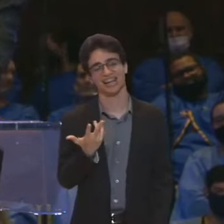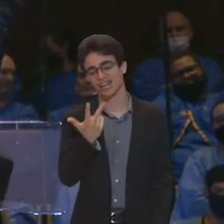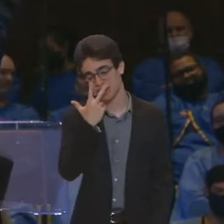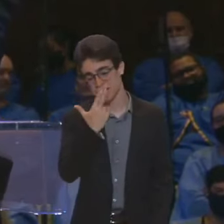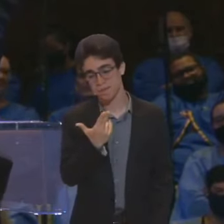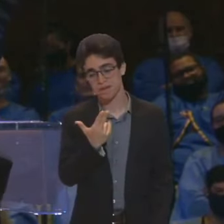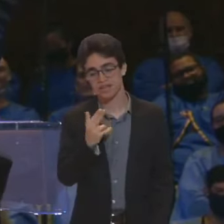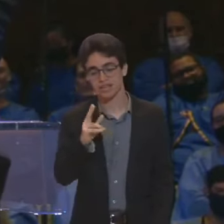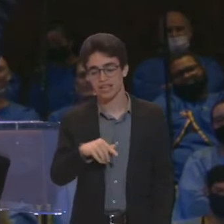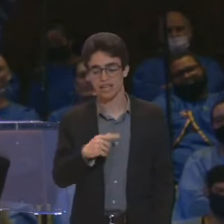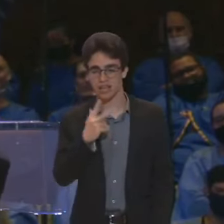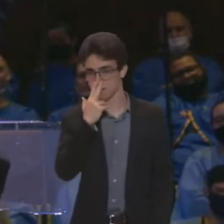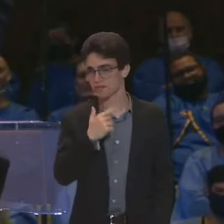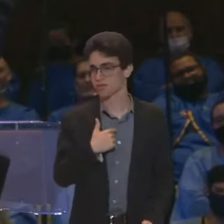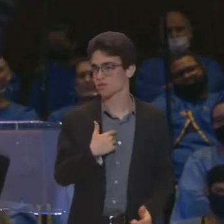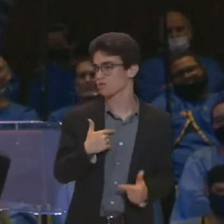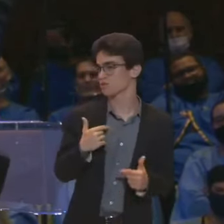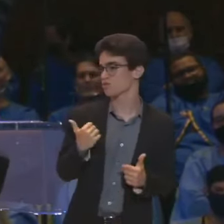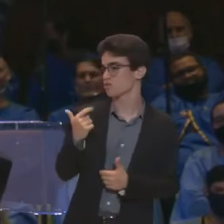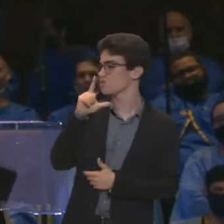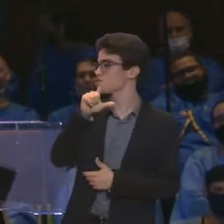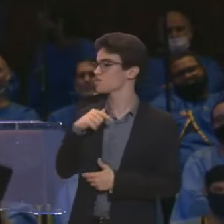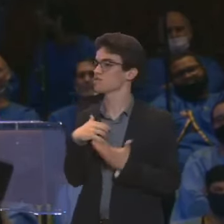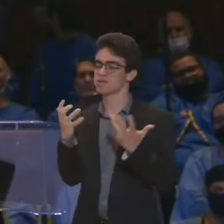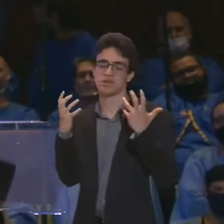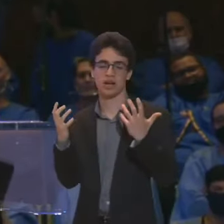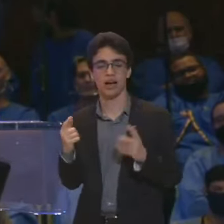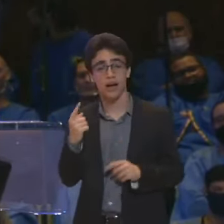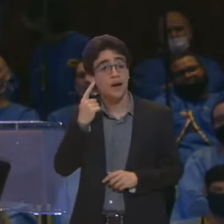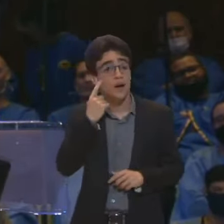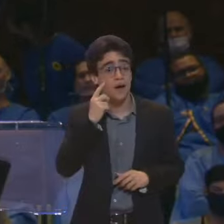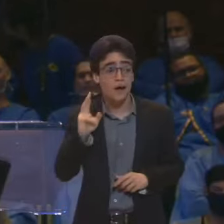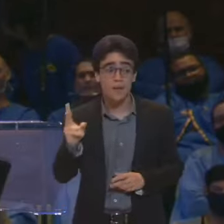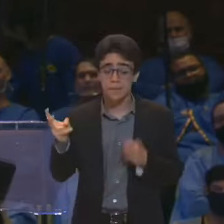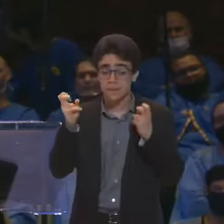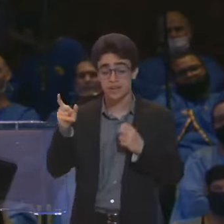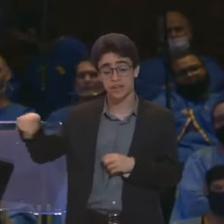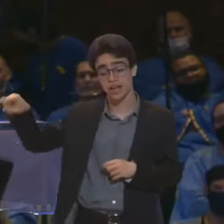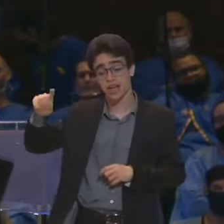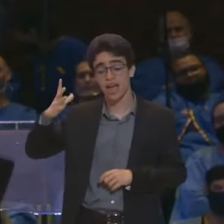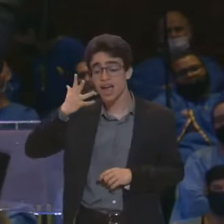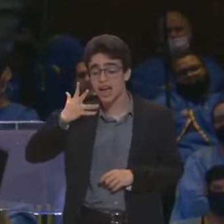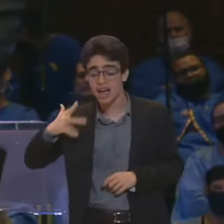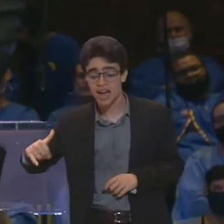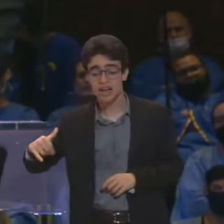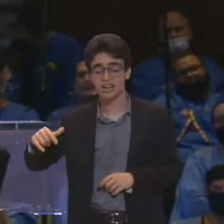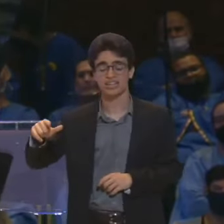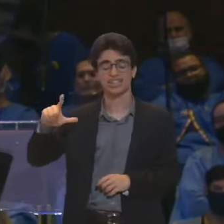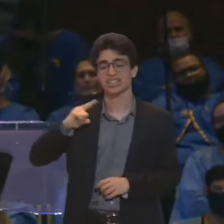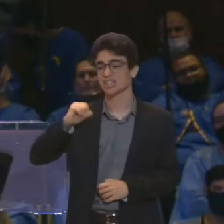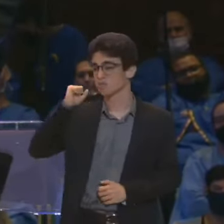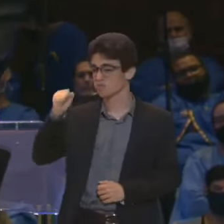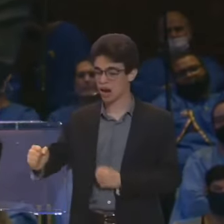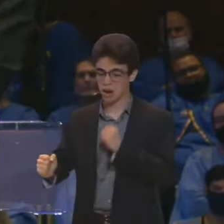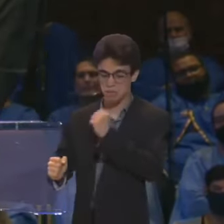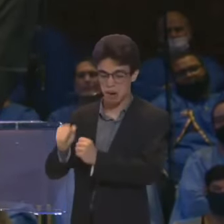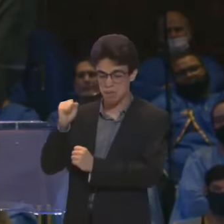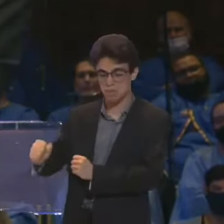que a lei da vantagem, de tirar vantagem em tudo, veja o que está acontecendo com essas crianças mortas e